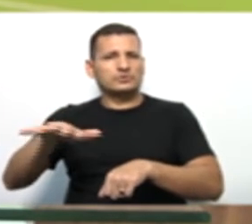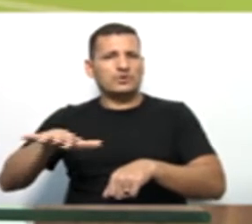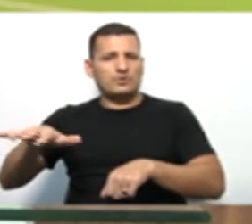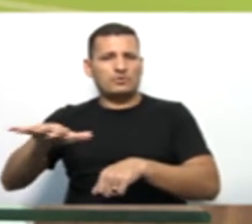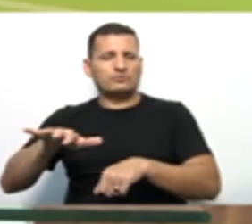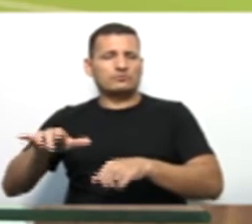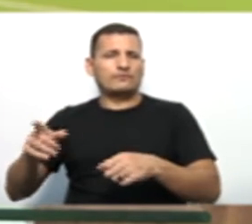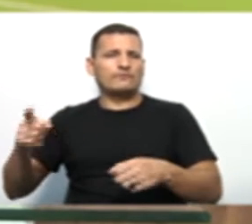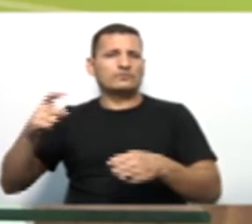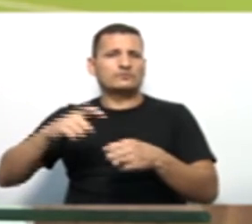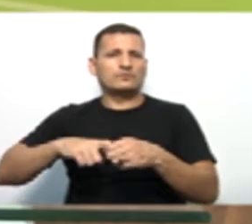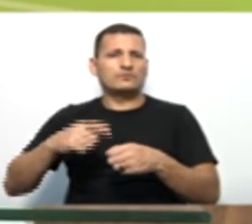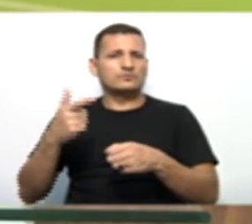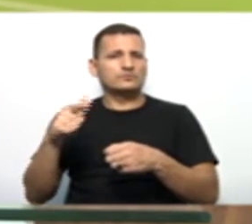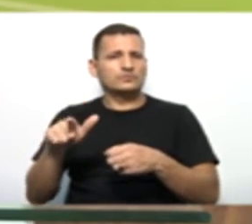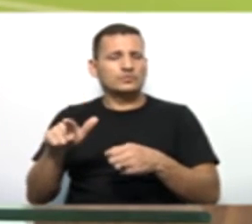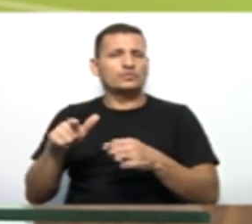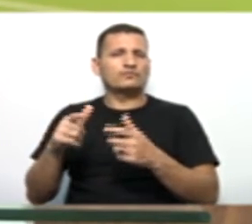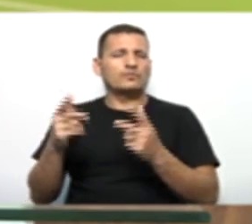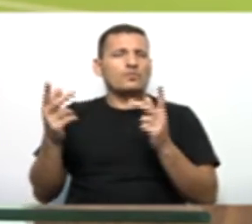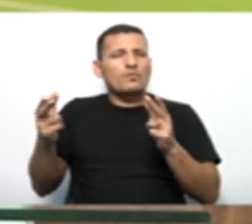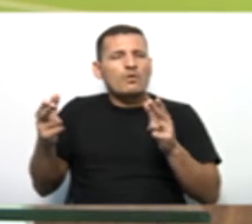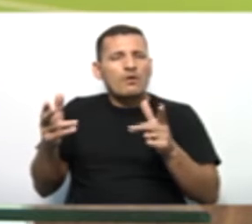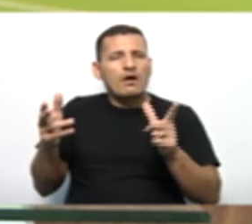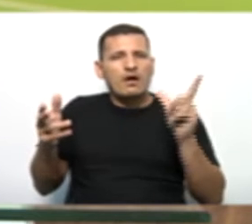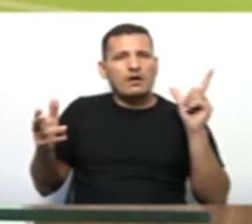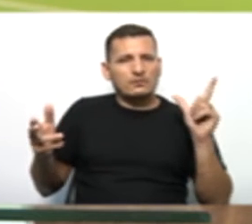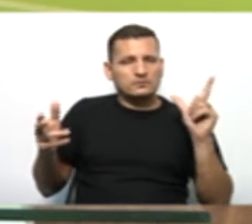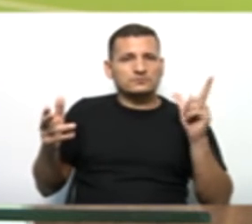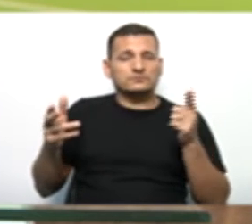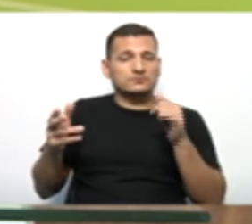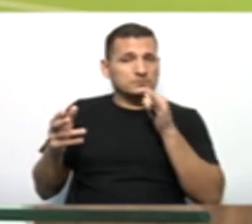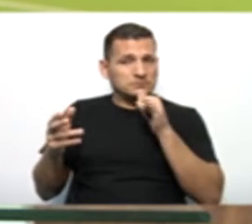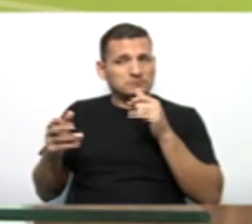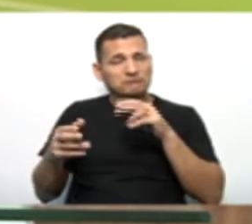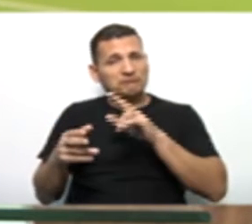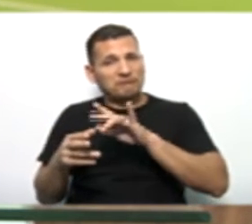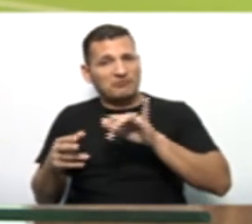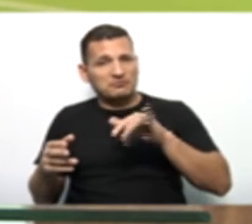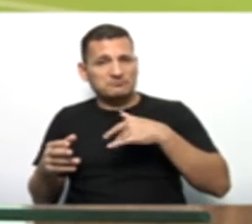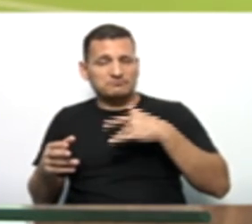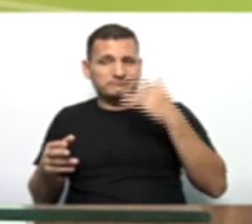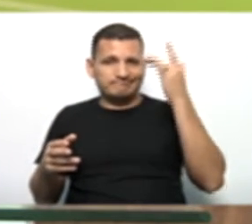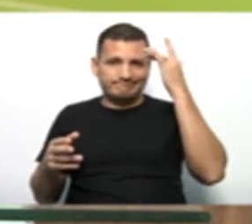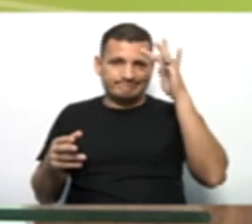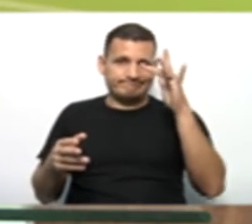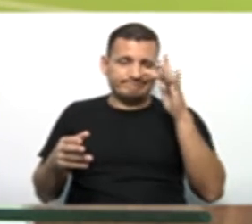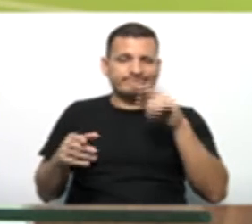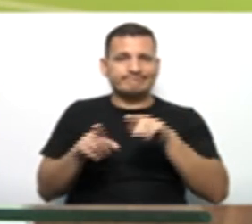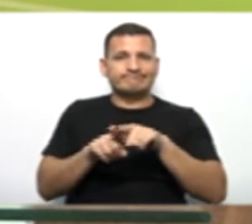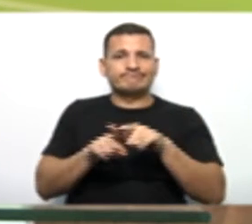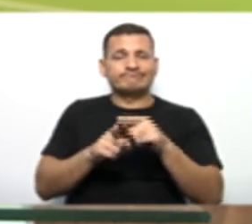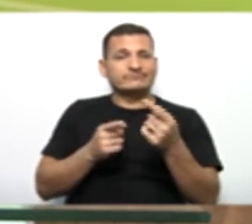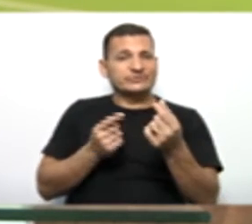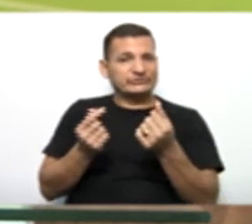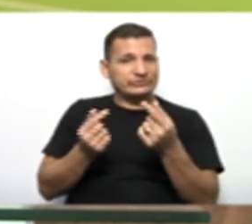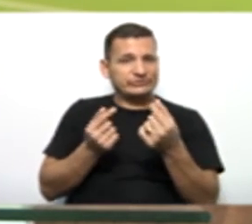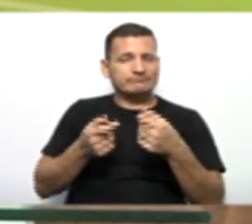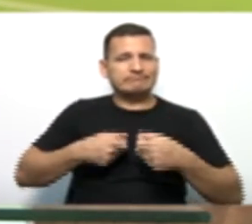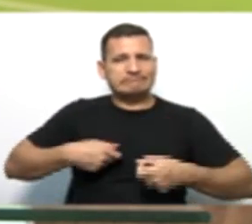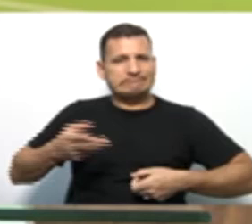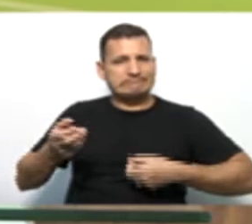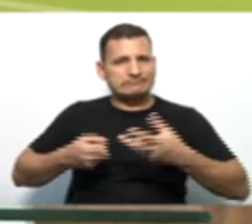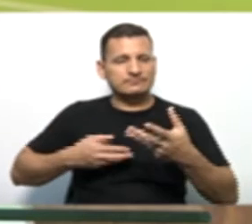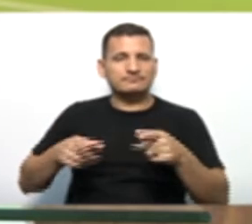poder ficar novamente similar ao que era antes, se é que vai poder ficar. E o dinheiro que vai ser gasto